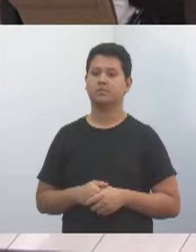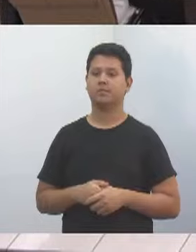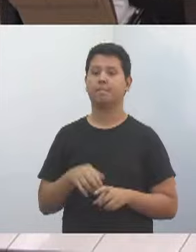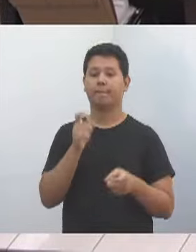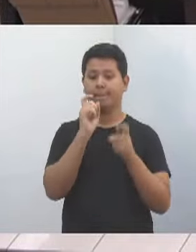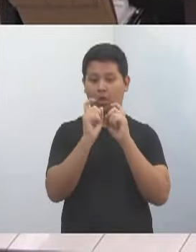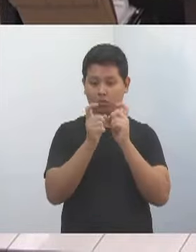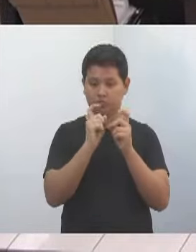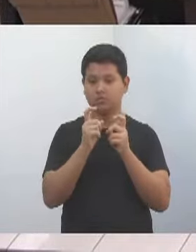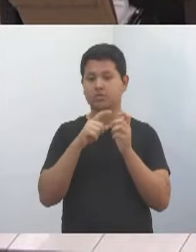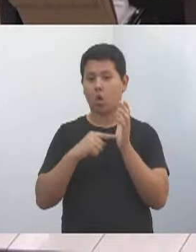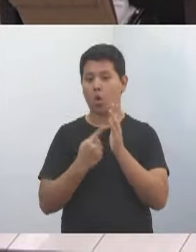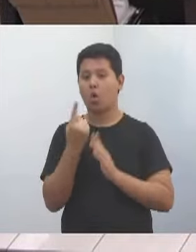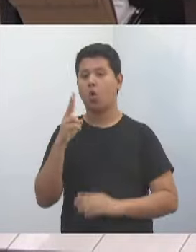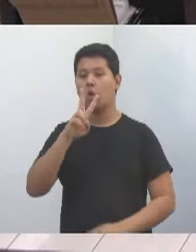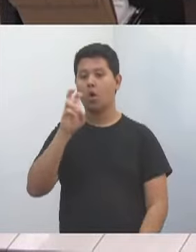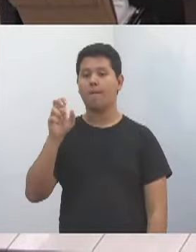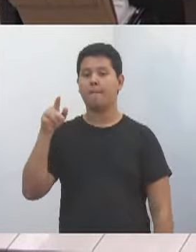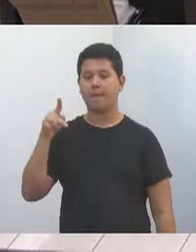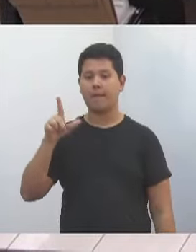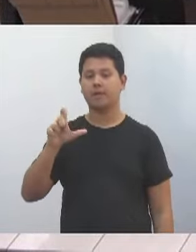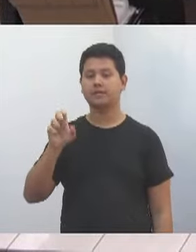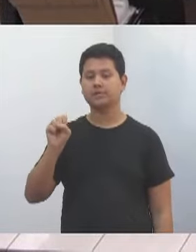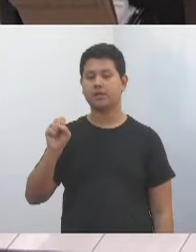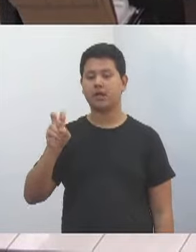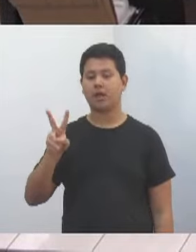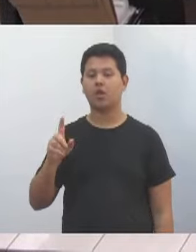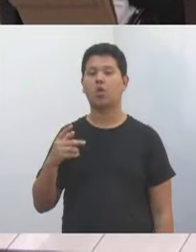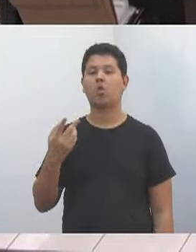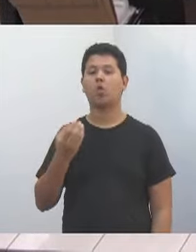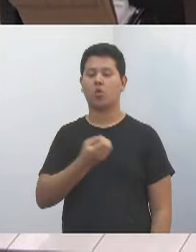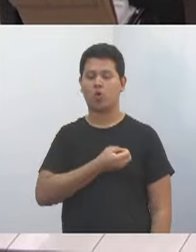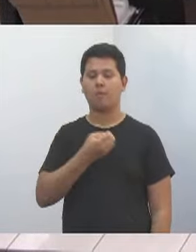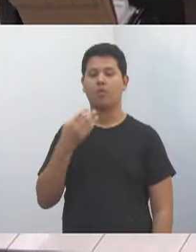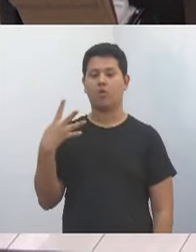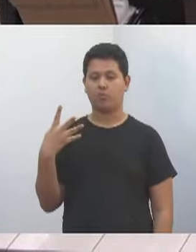Discussão única do PLCL. Número 4/24.